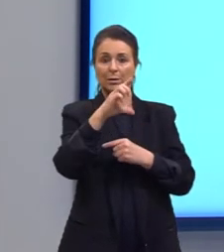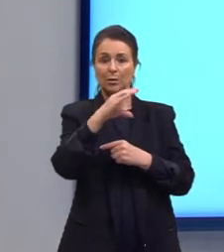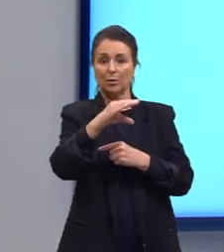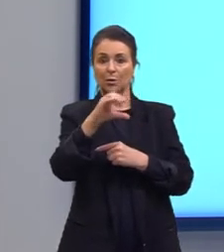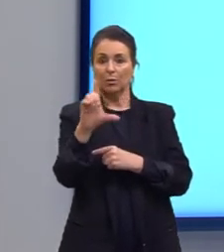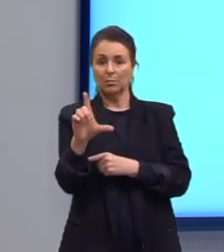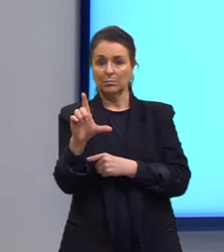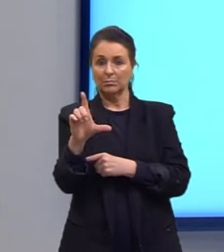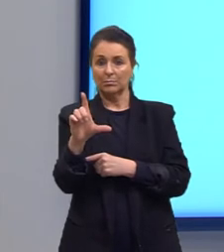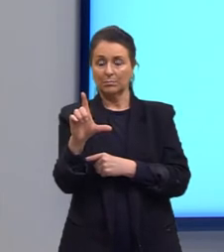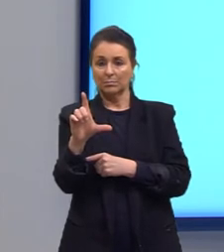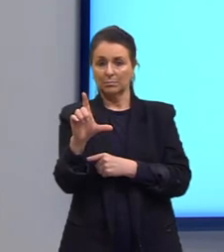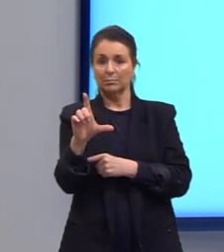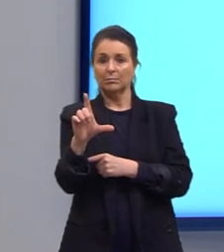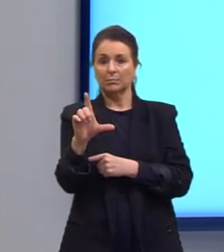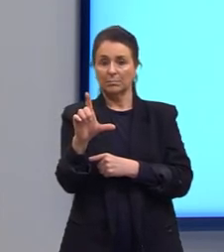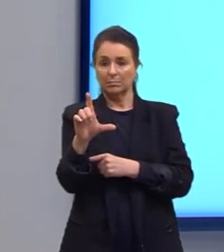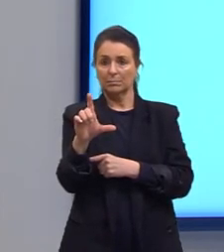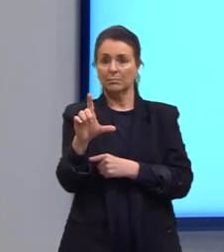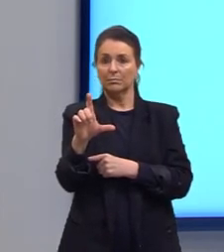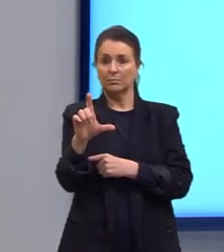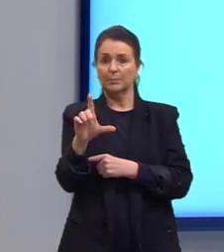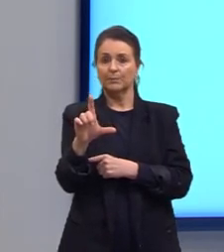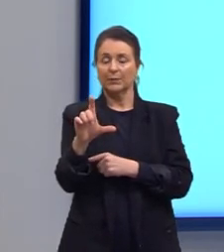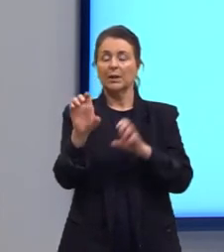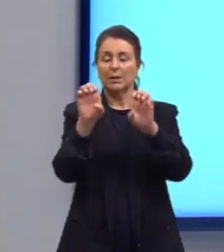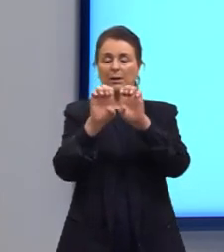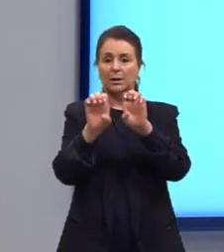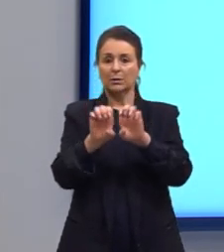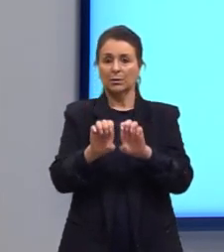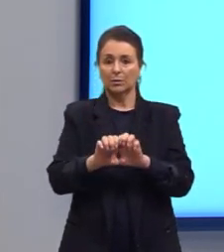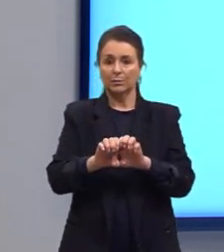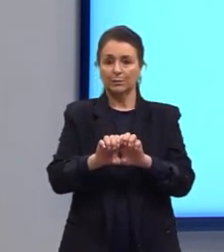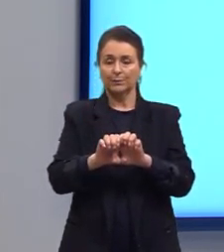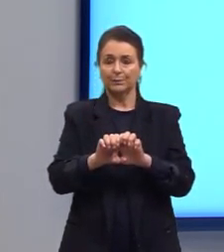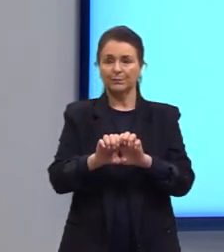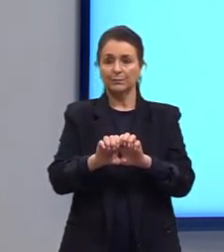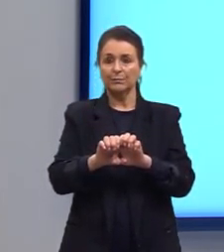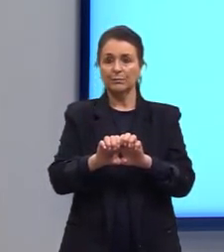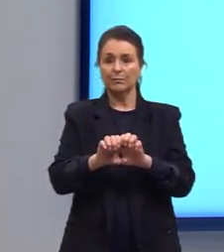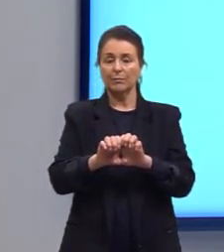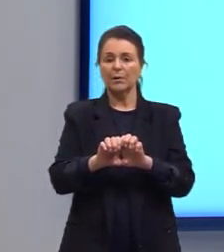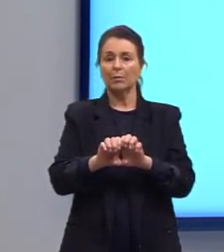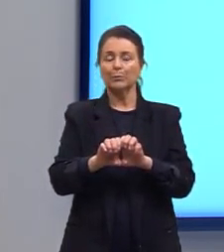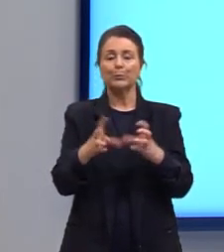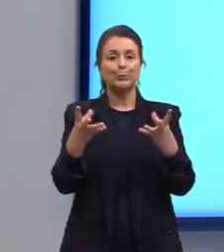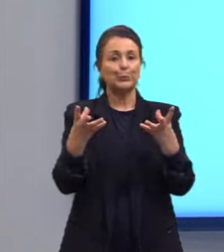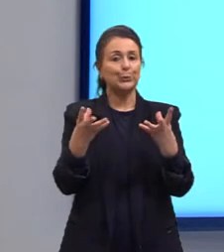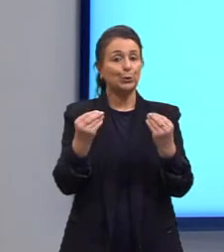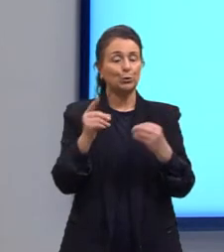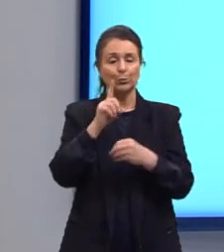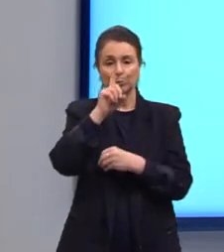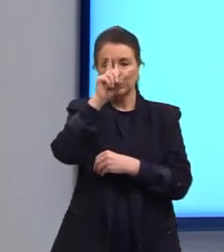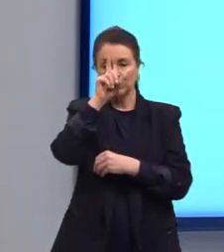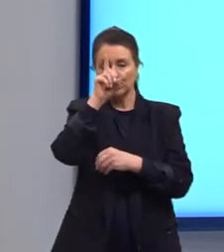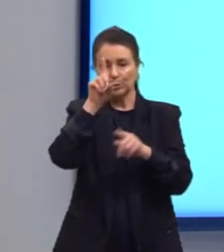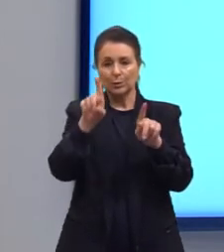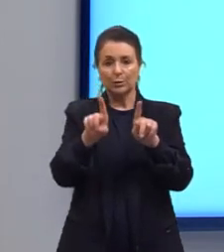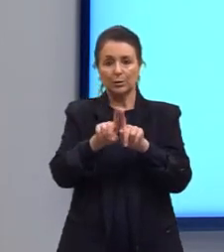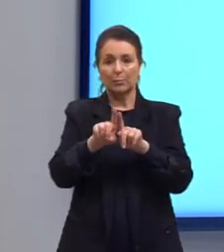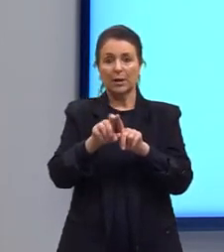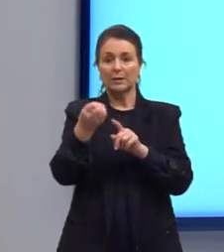né três átomos de cloro Então essa é a estrutura do clorofórmio ele é altamente tóxico Caso seja